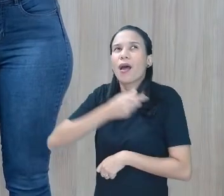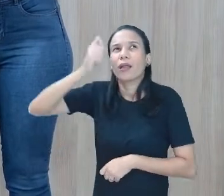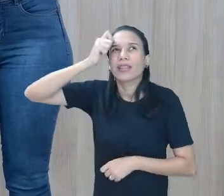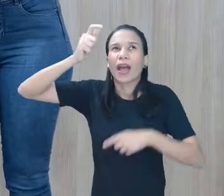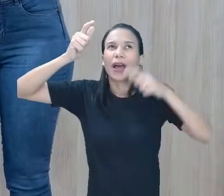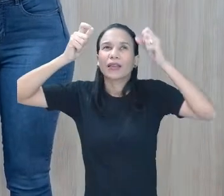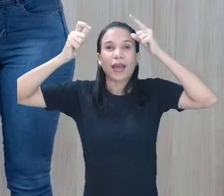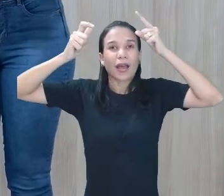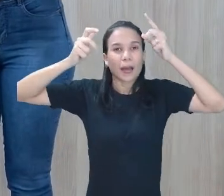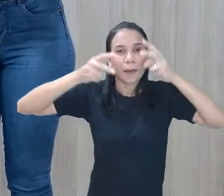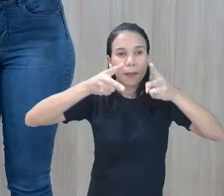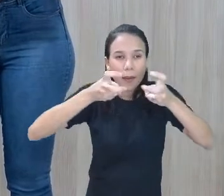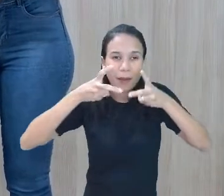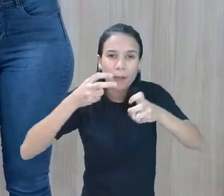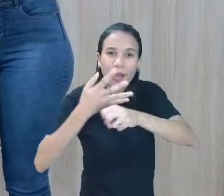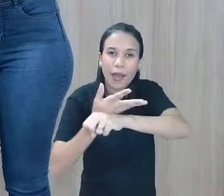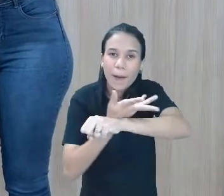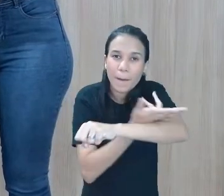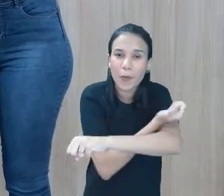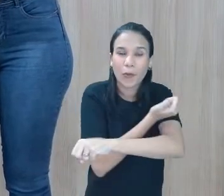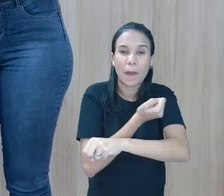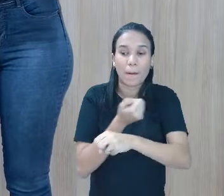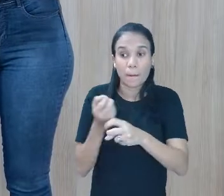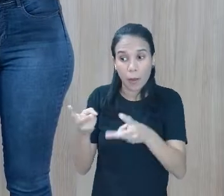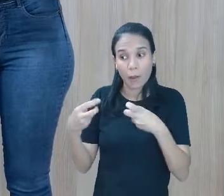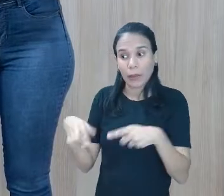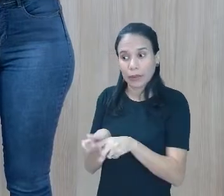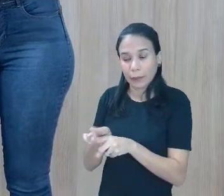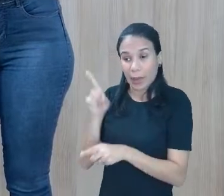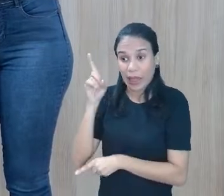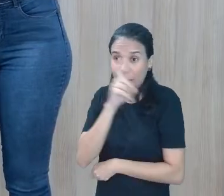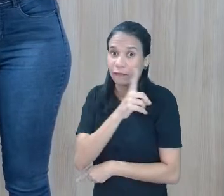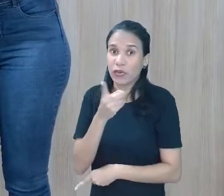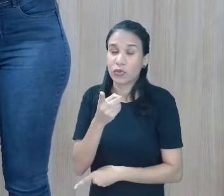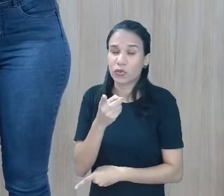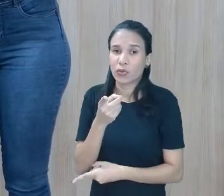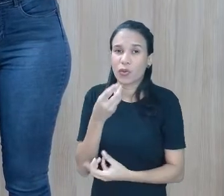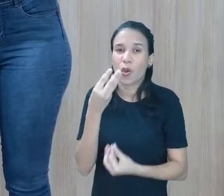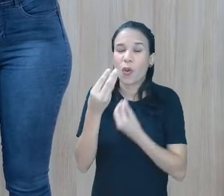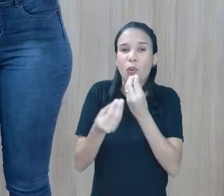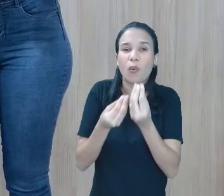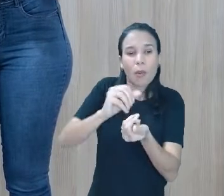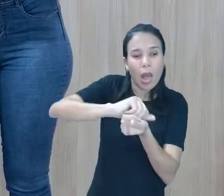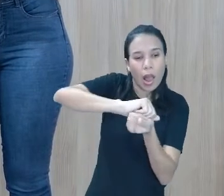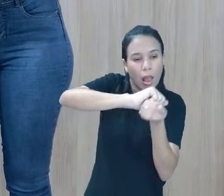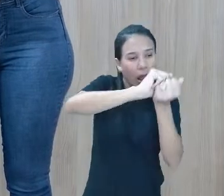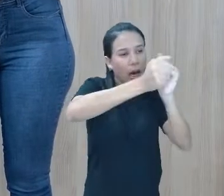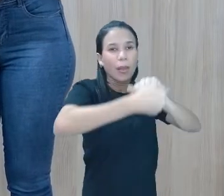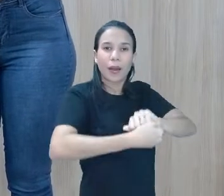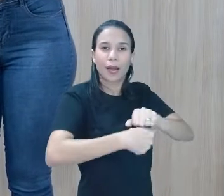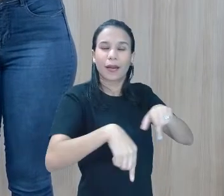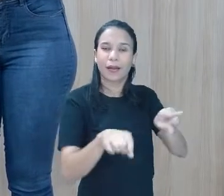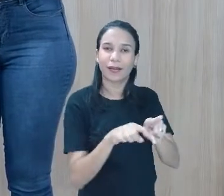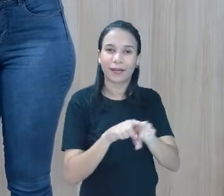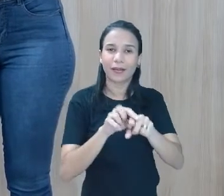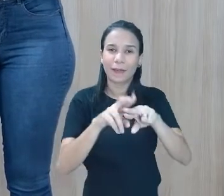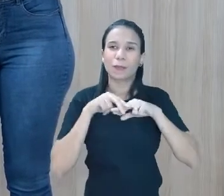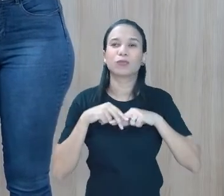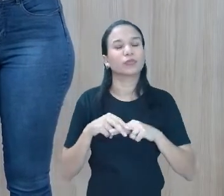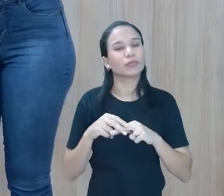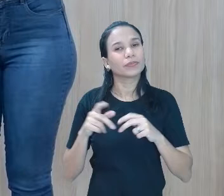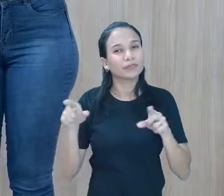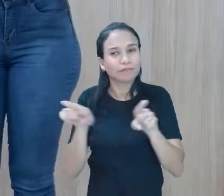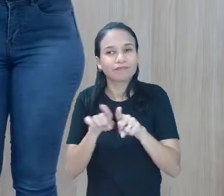gente de perceber emoções, de perceber dificuldades, de fazer personalizações. E aí a gente também